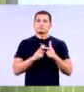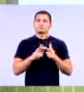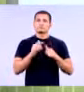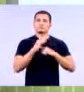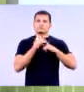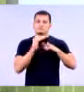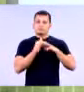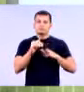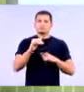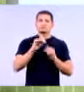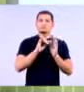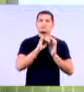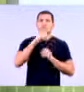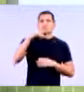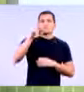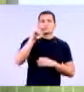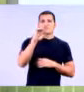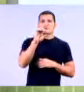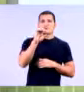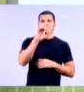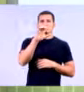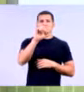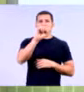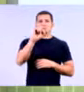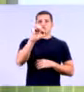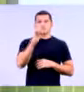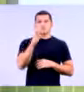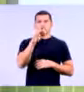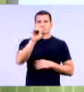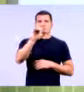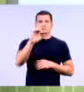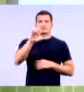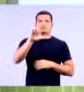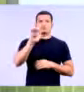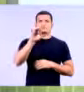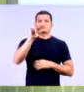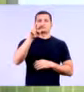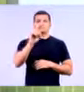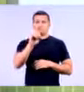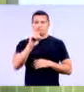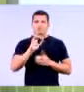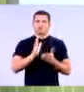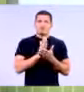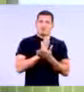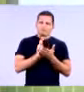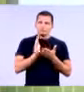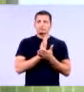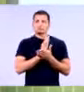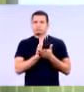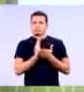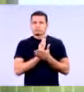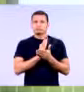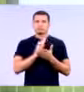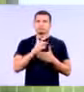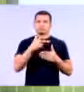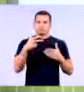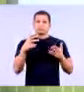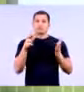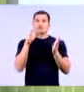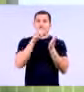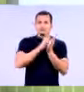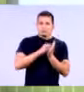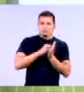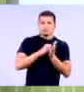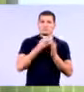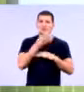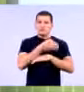seletivo e de alguns percalços aí no processo de cadastro e acesso ao AVA.